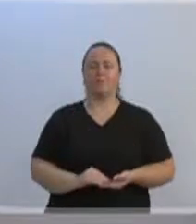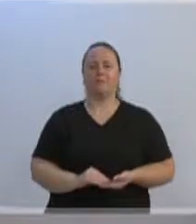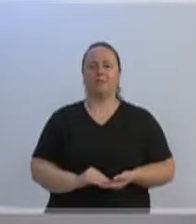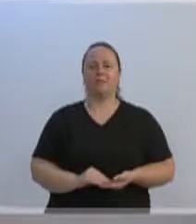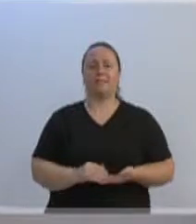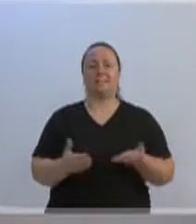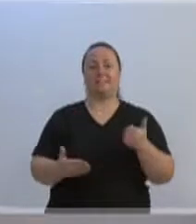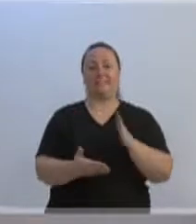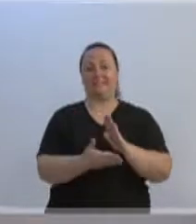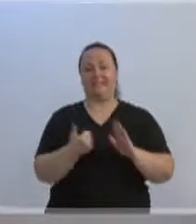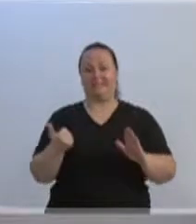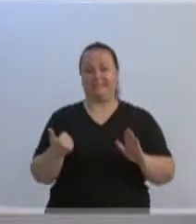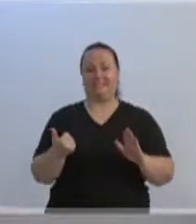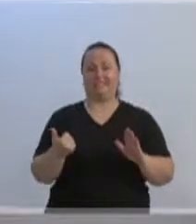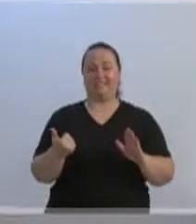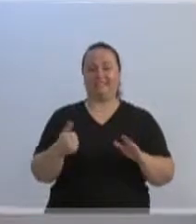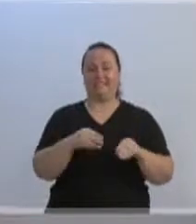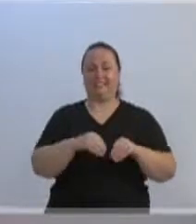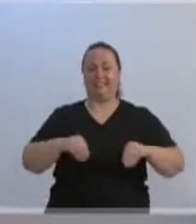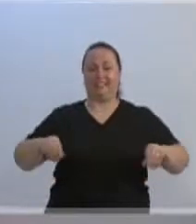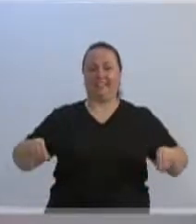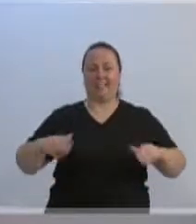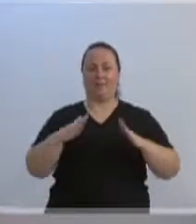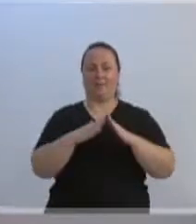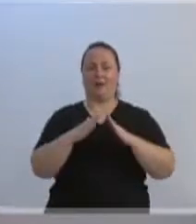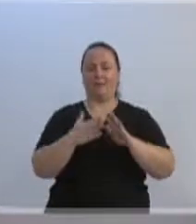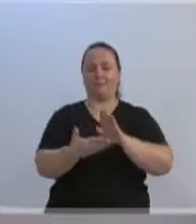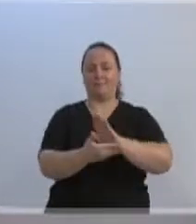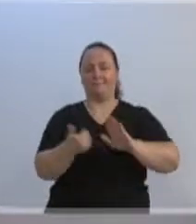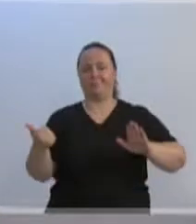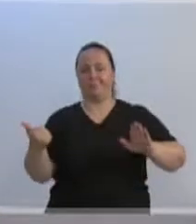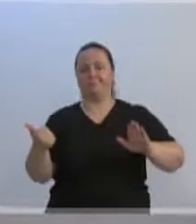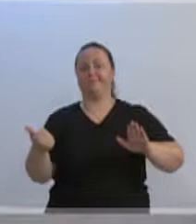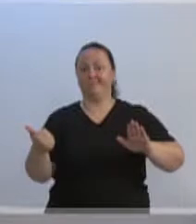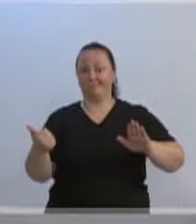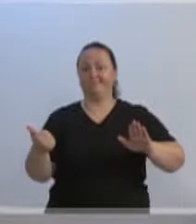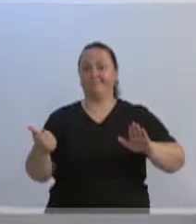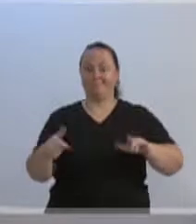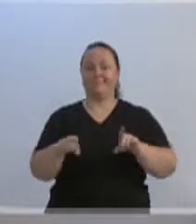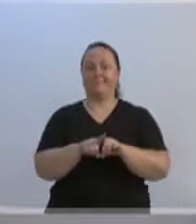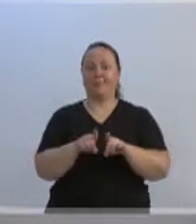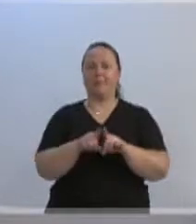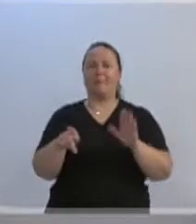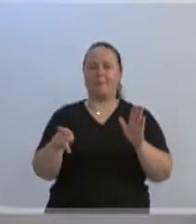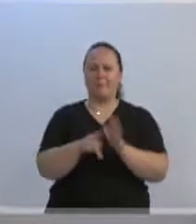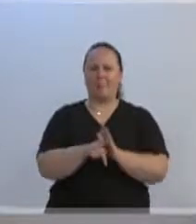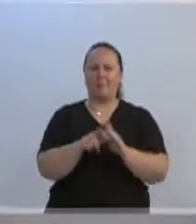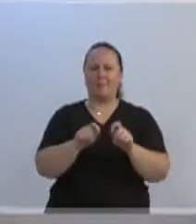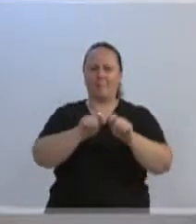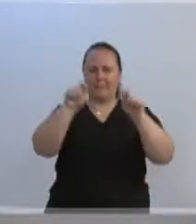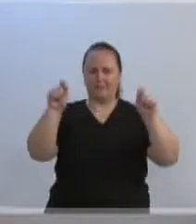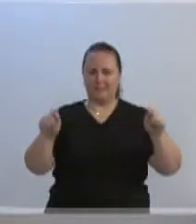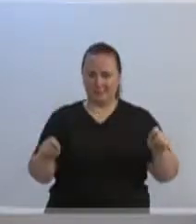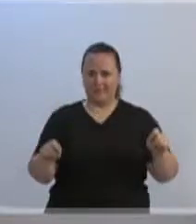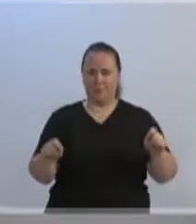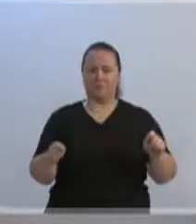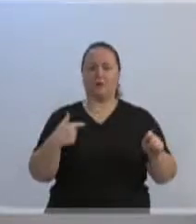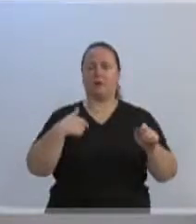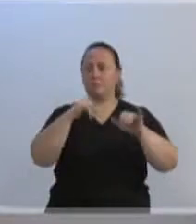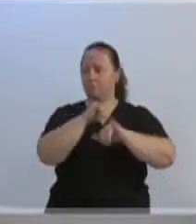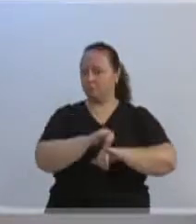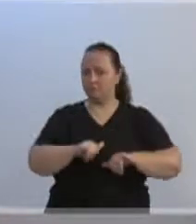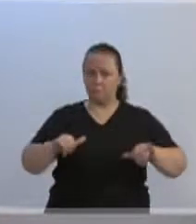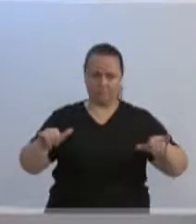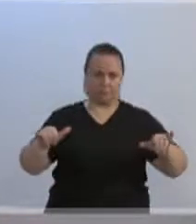alguns terrenos ali inclusive de parte do terreno da uniasselvi e eu estou aqui hoje fazendo esse pronunciamento para dizer para a